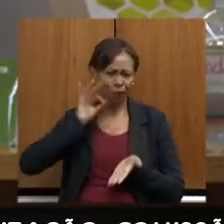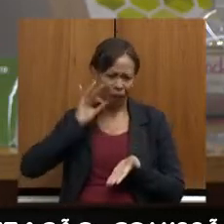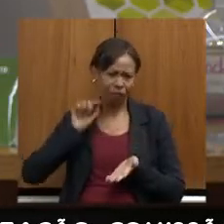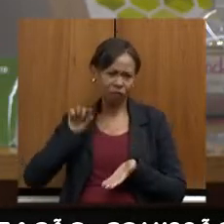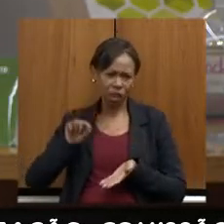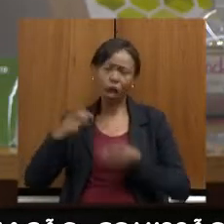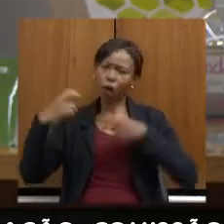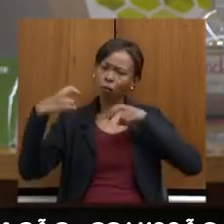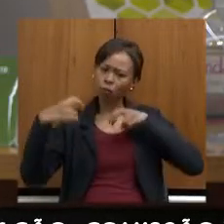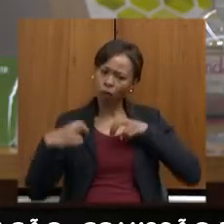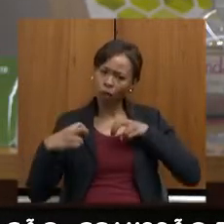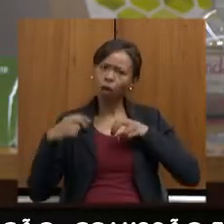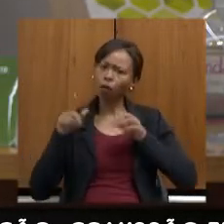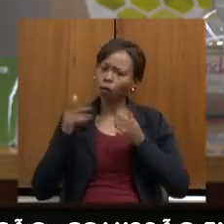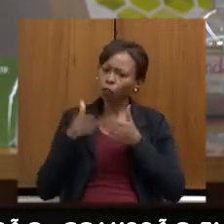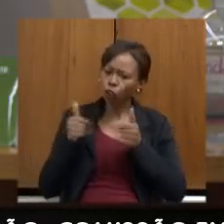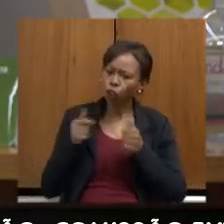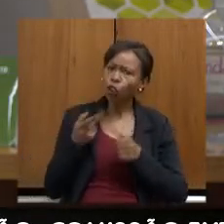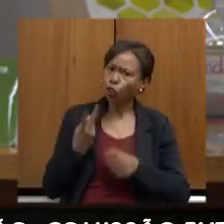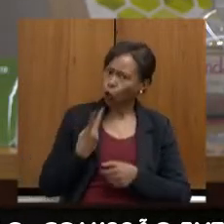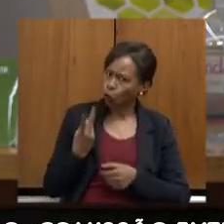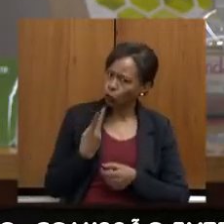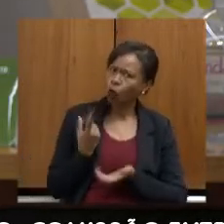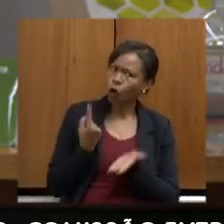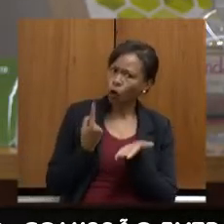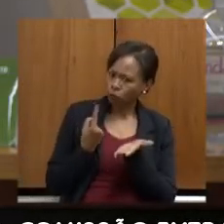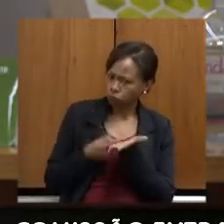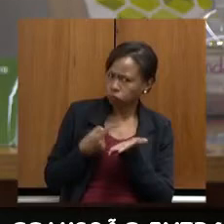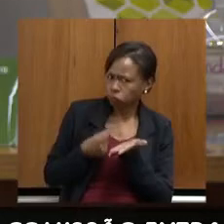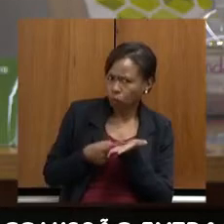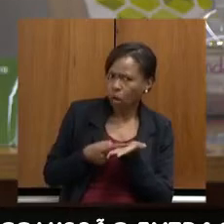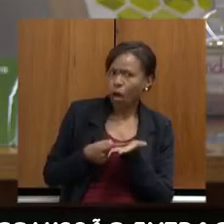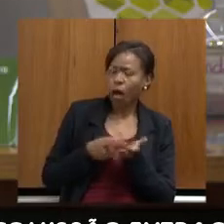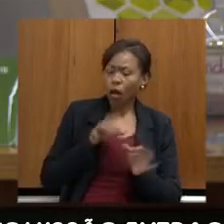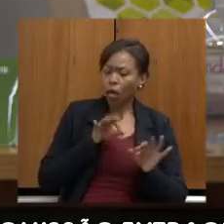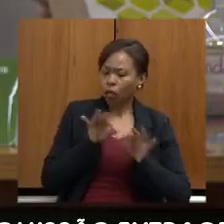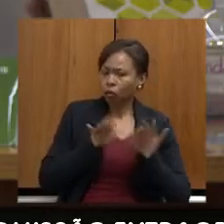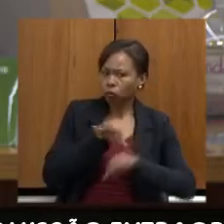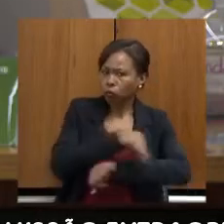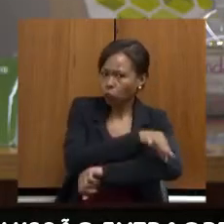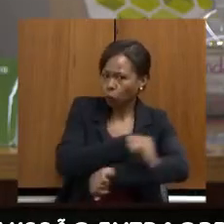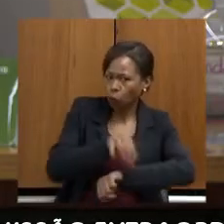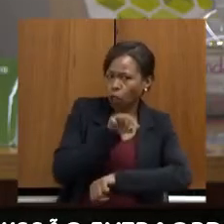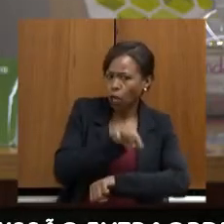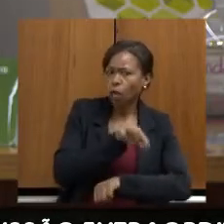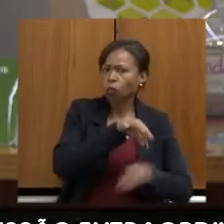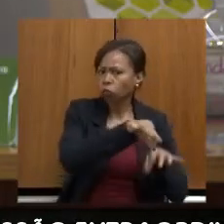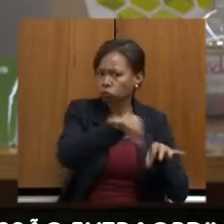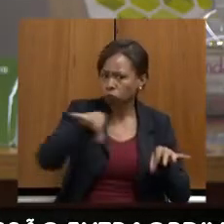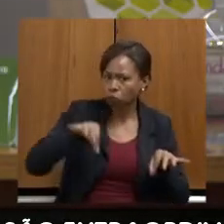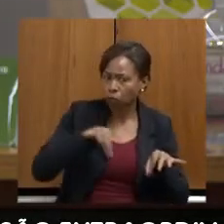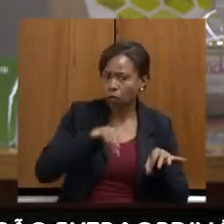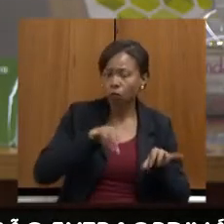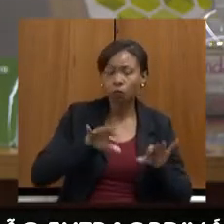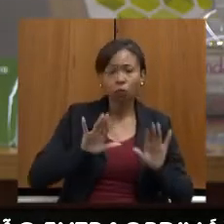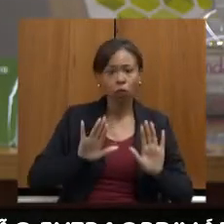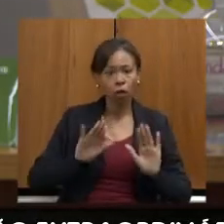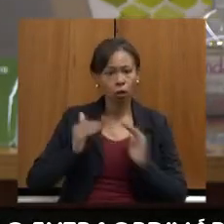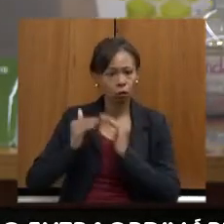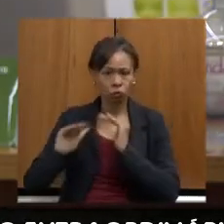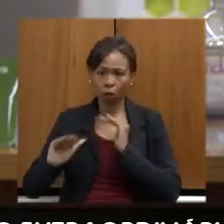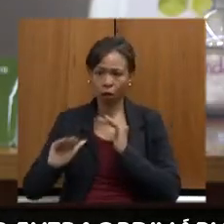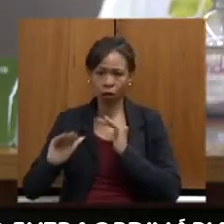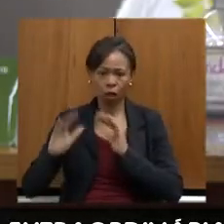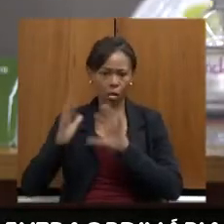construir junto esse projeto em nenhum momento houve truculência em nenhum momento houve falta discuta